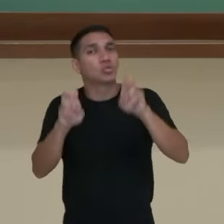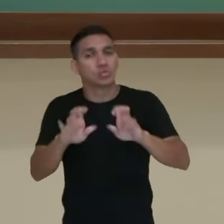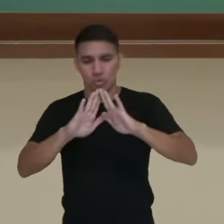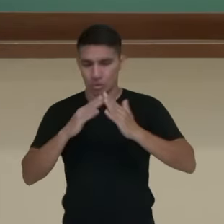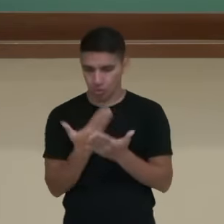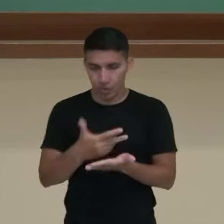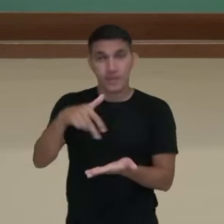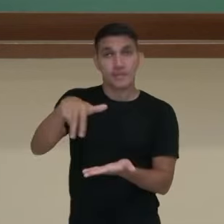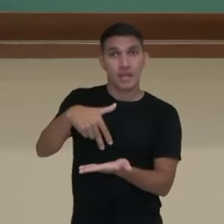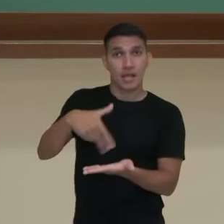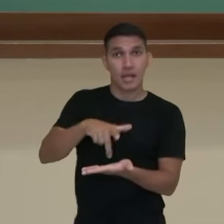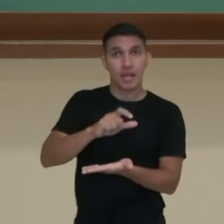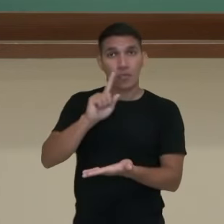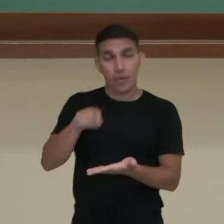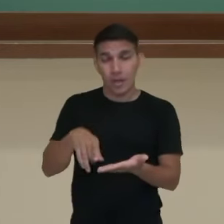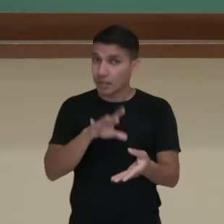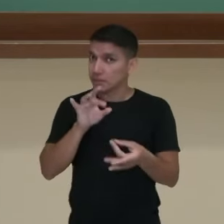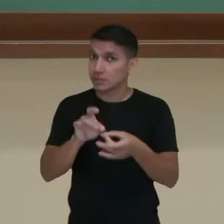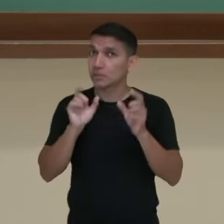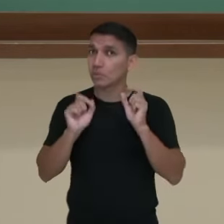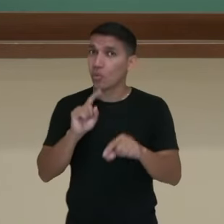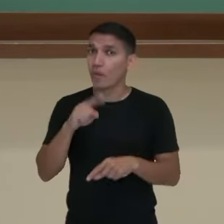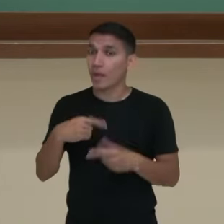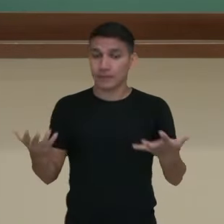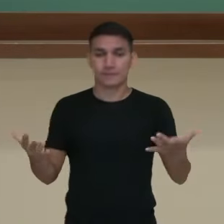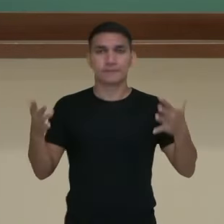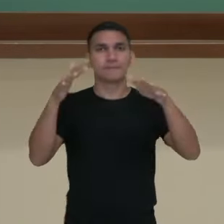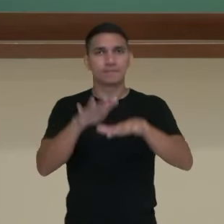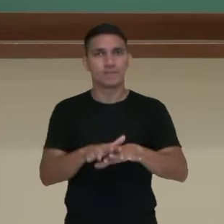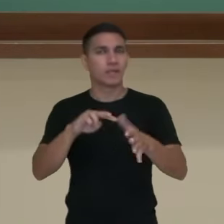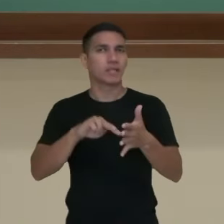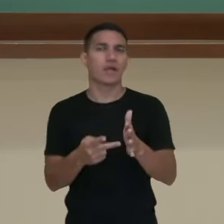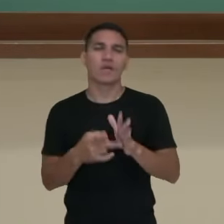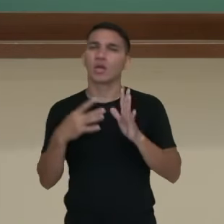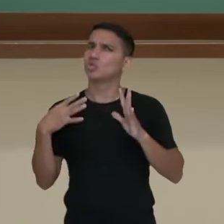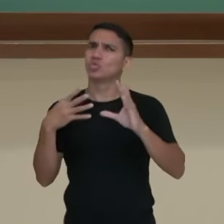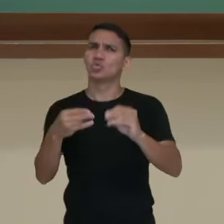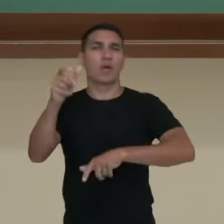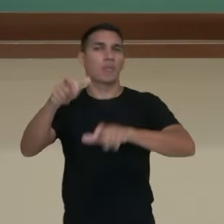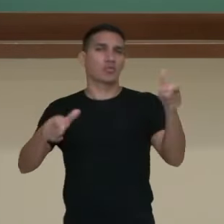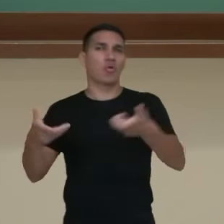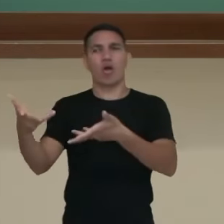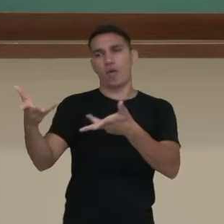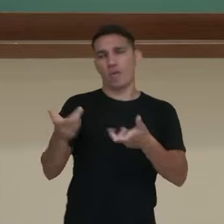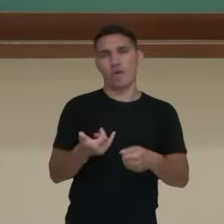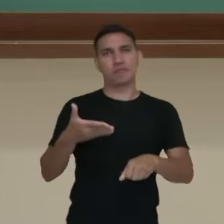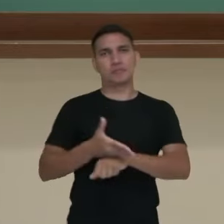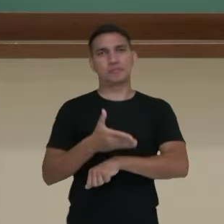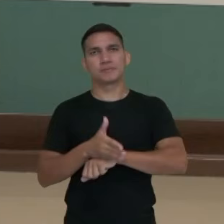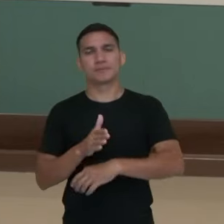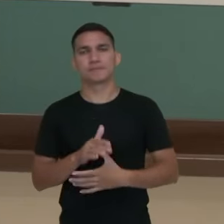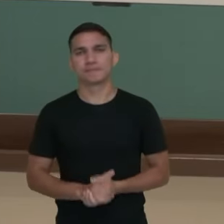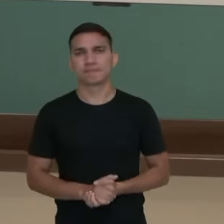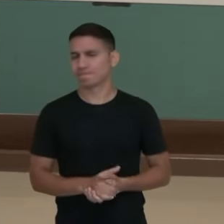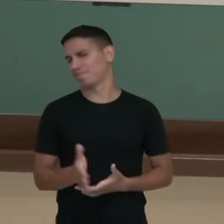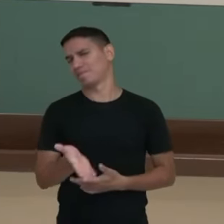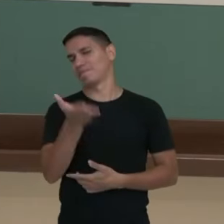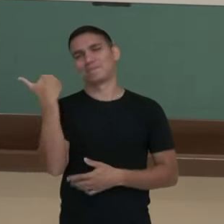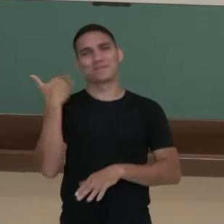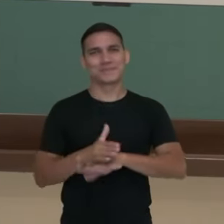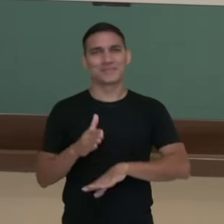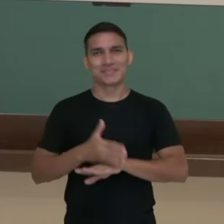escola, a gente está falando de uma dança que inclui, ou seja, todo mundo é convidado a participar. Vamos treinar um